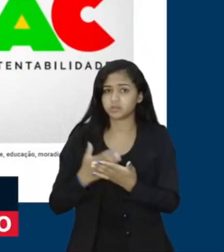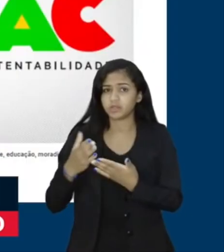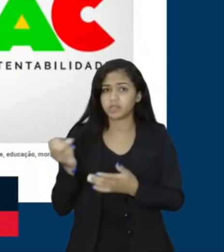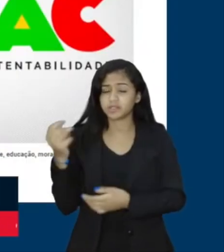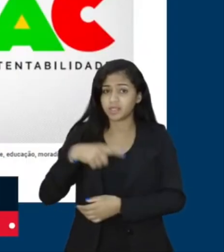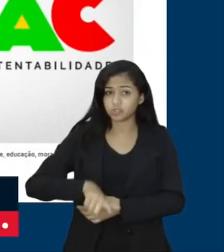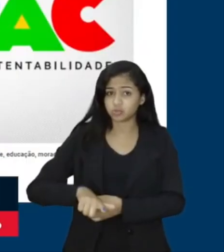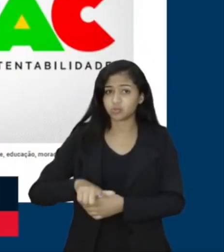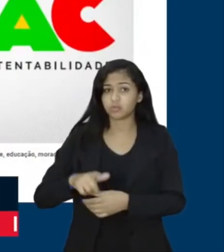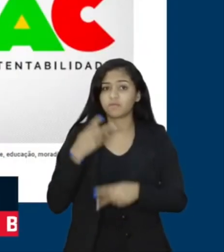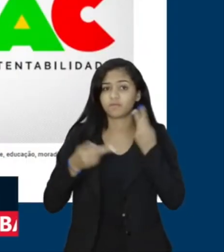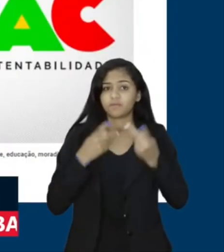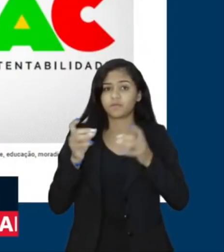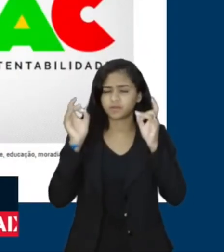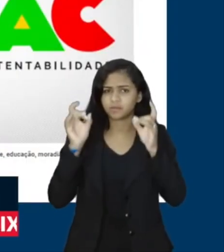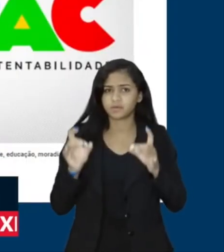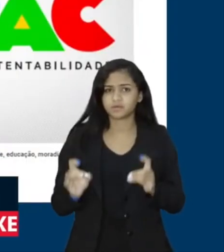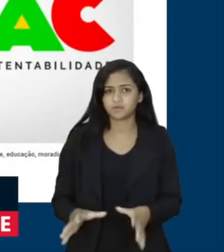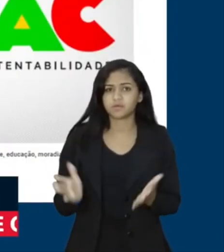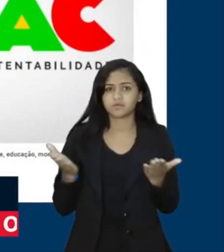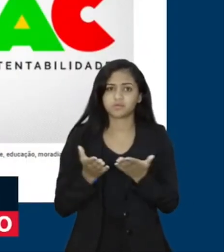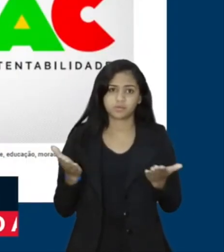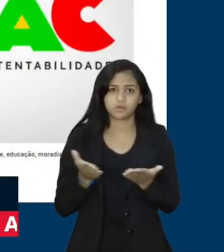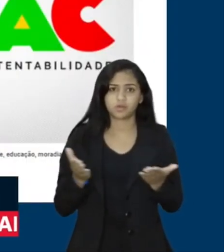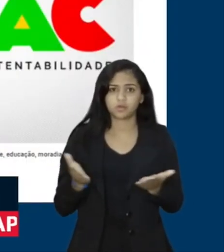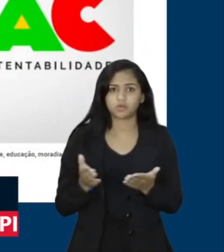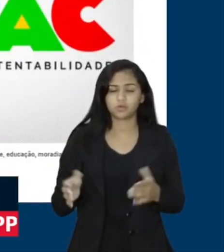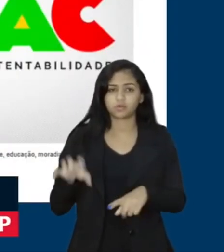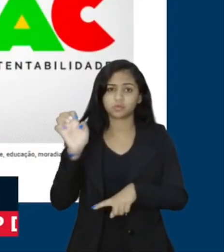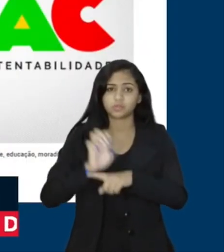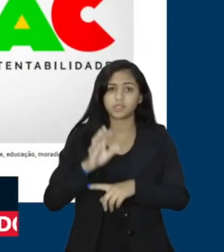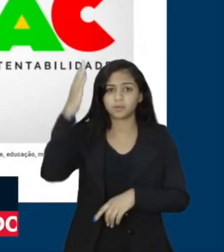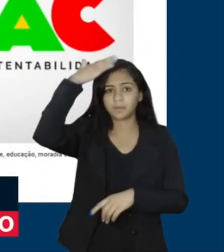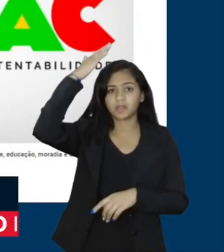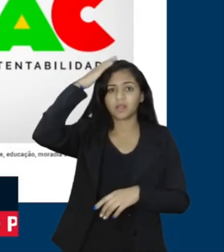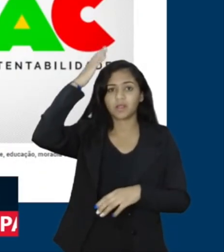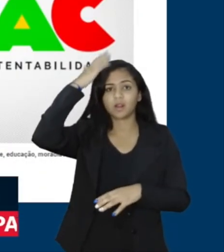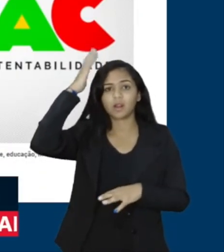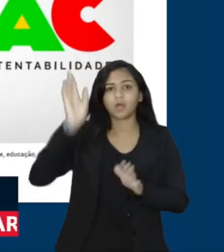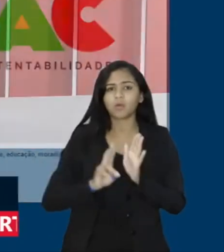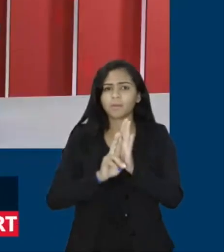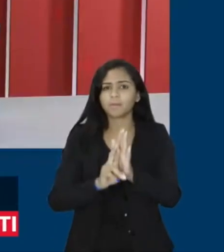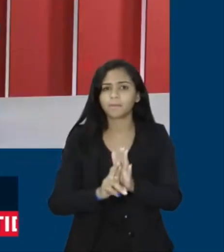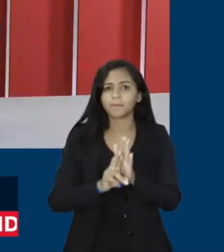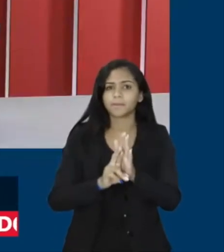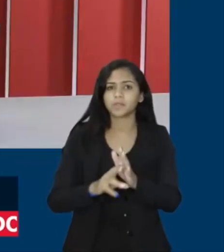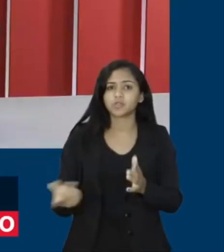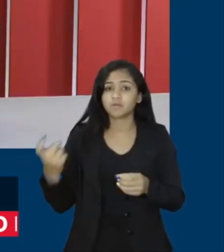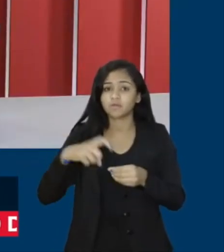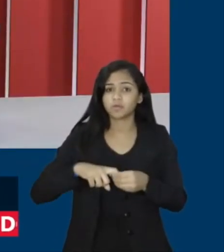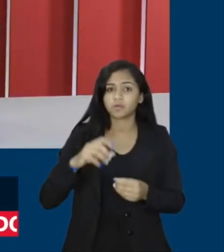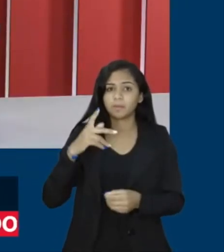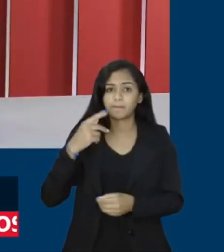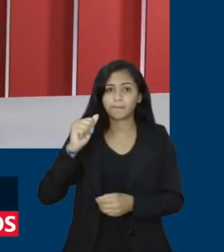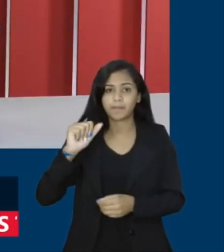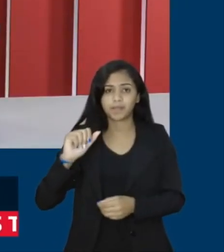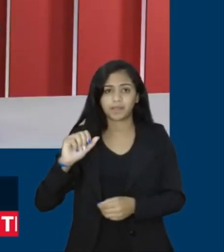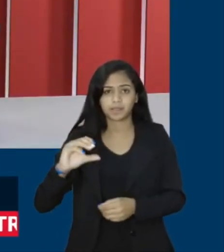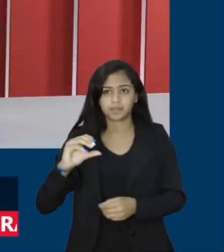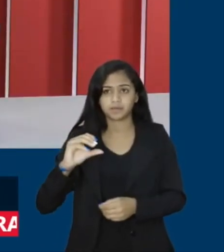Eu queria que a gente falasse especificamente desse momento do estado do Paraná e o que representa a retomada do PAC.